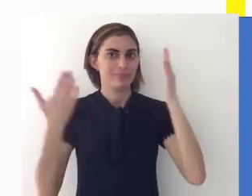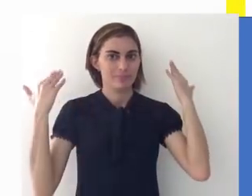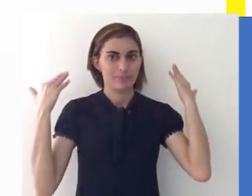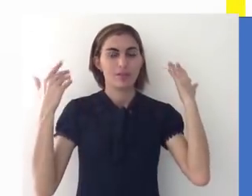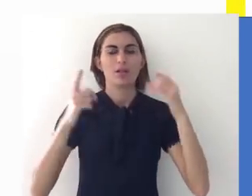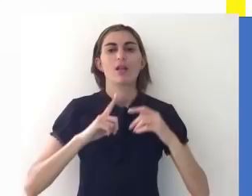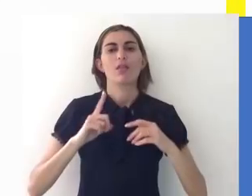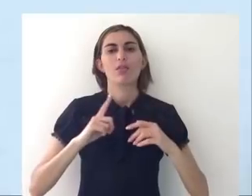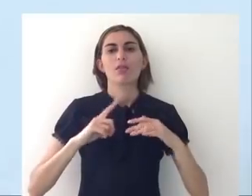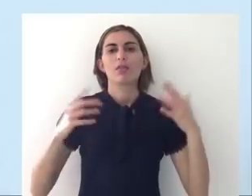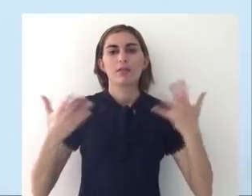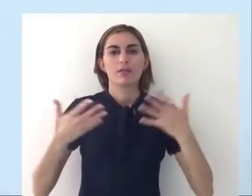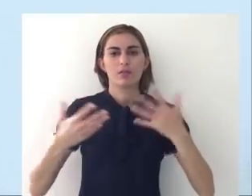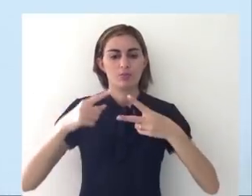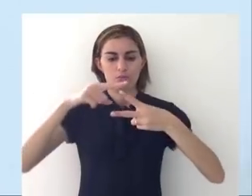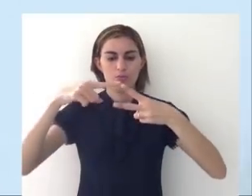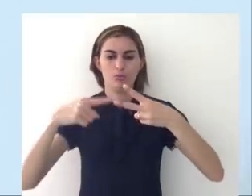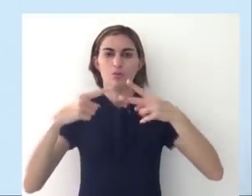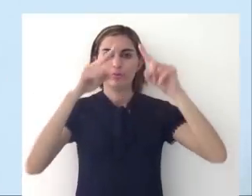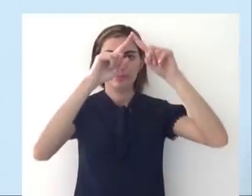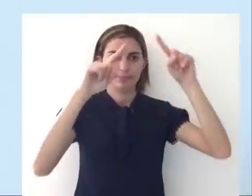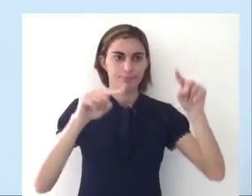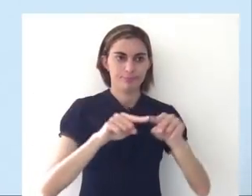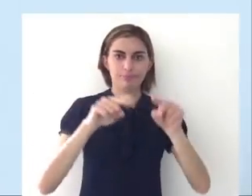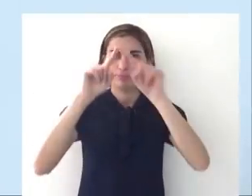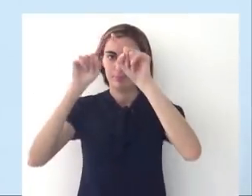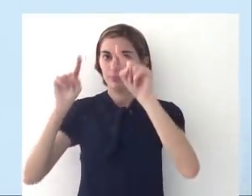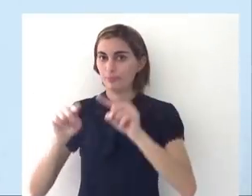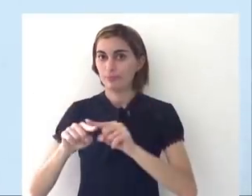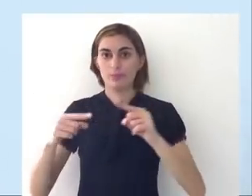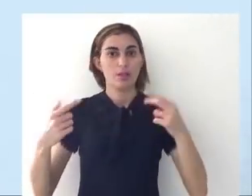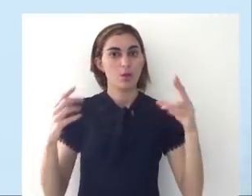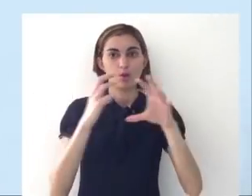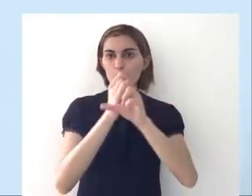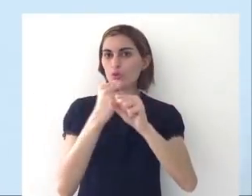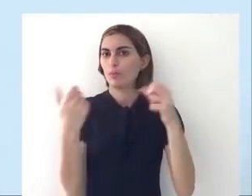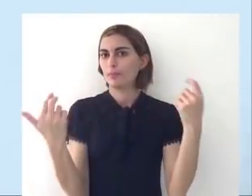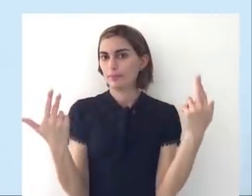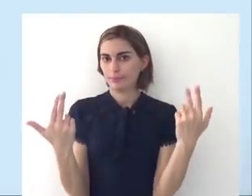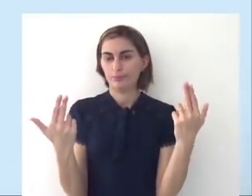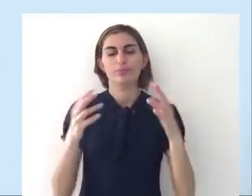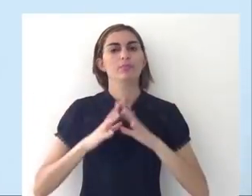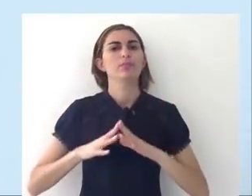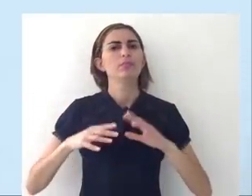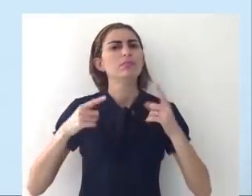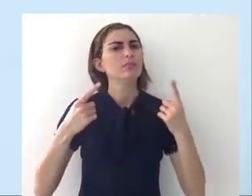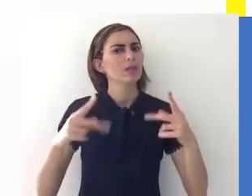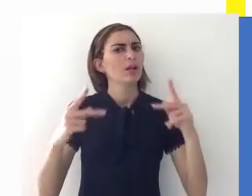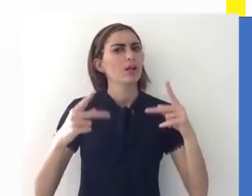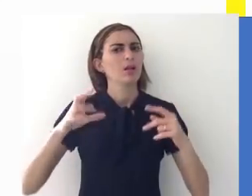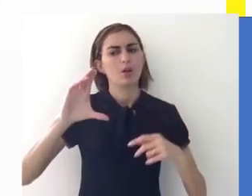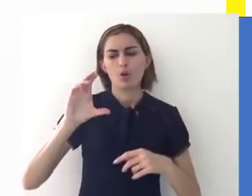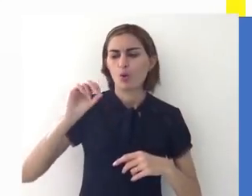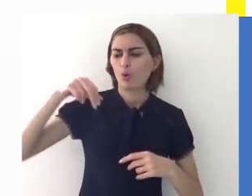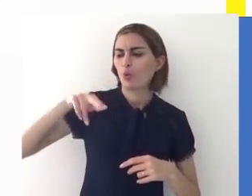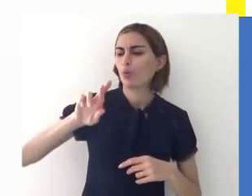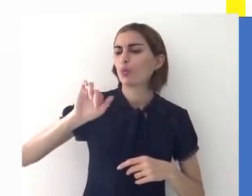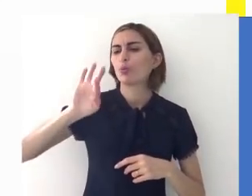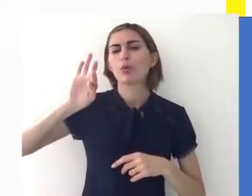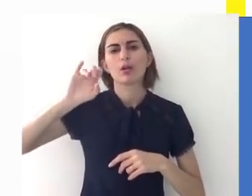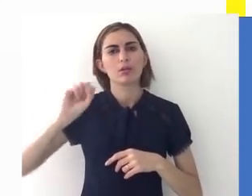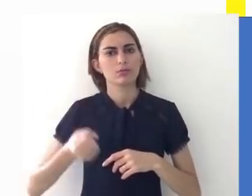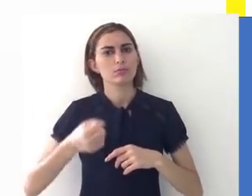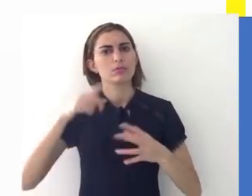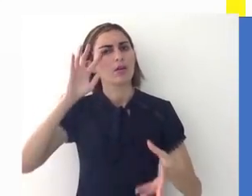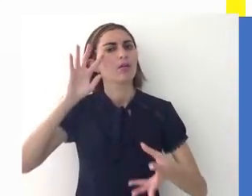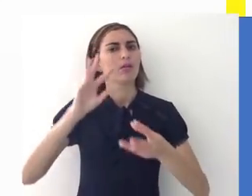propriedade anterior. Nesse caso, a gente tem agora 2 triângulos congruentes. Agora, para